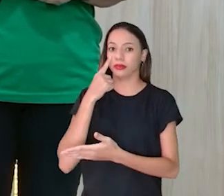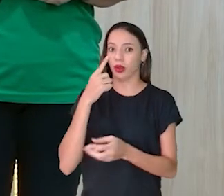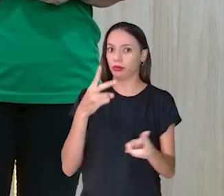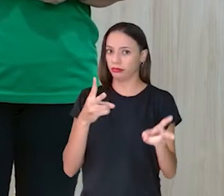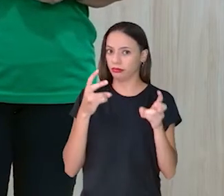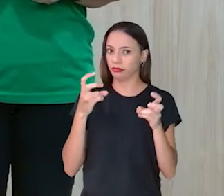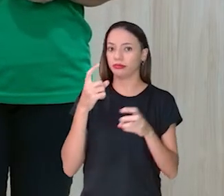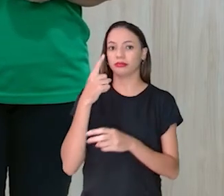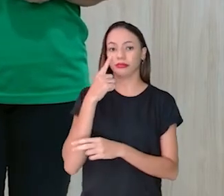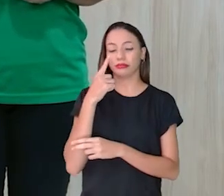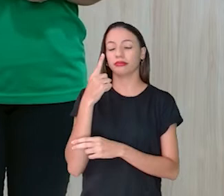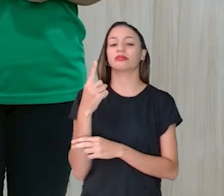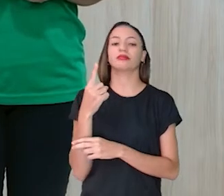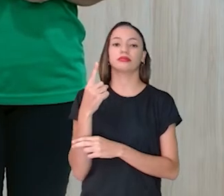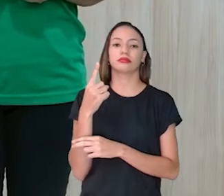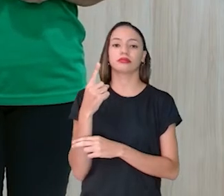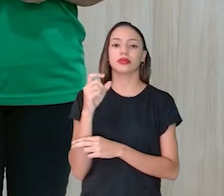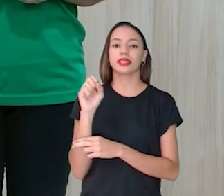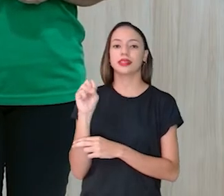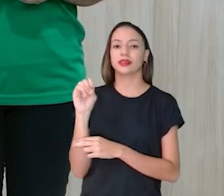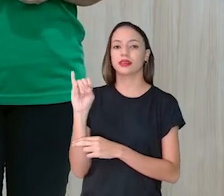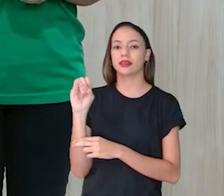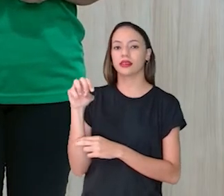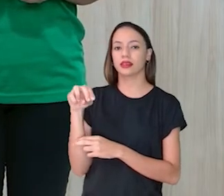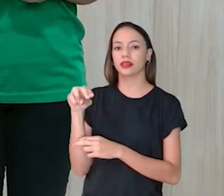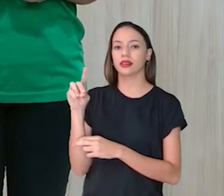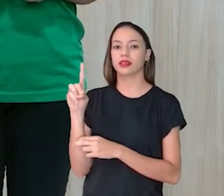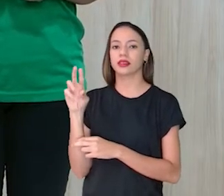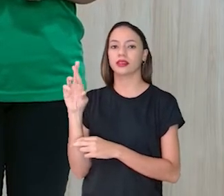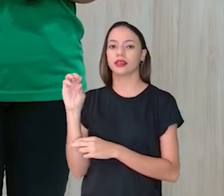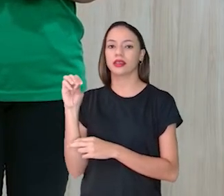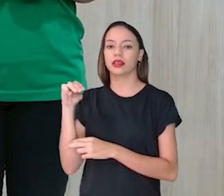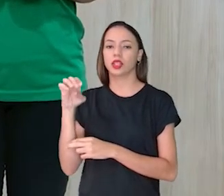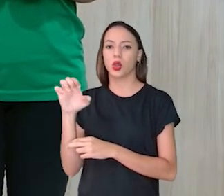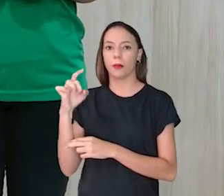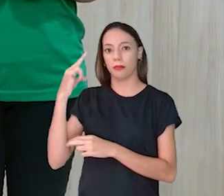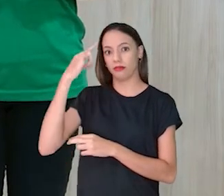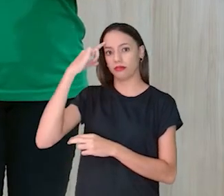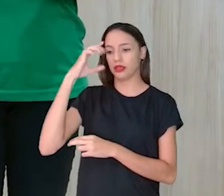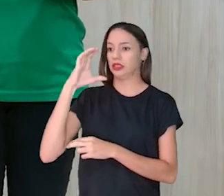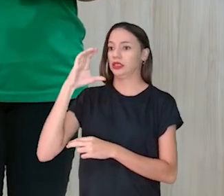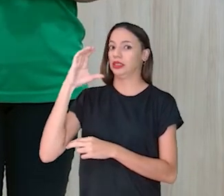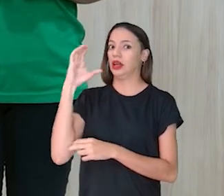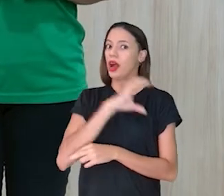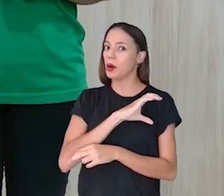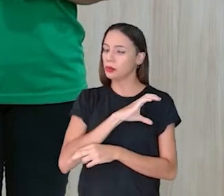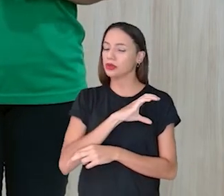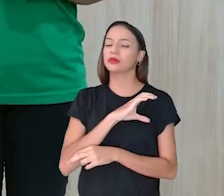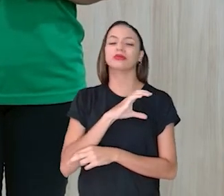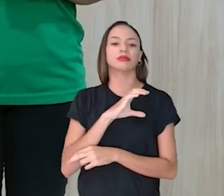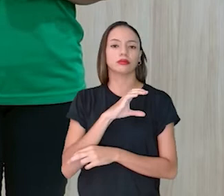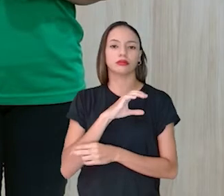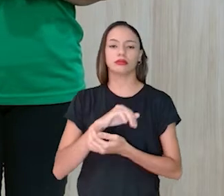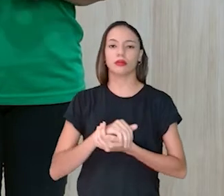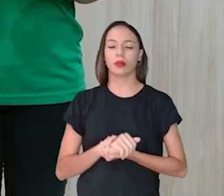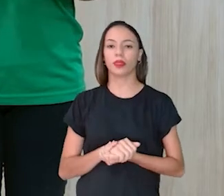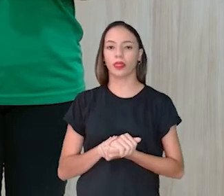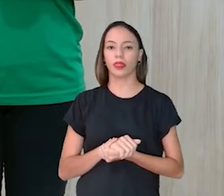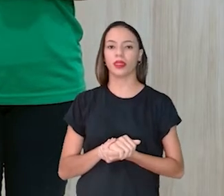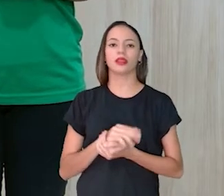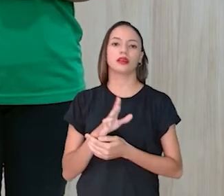que a síndrome do pensamento acelerado é uma síndrome, não é? Ela vem